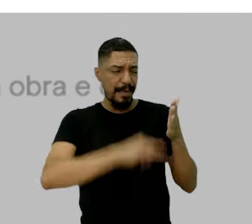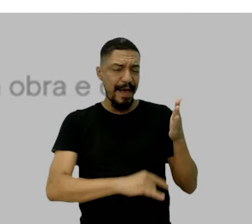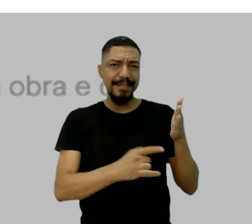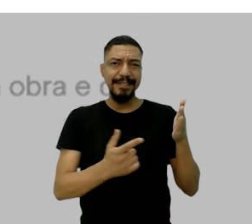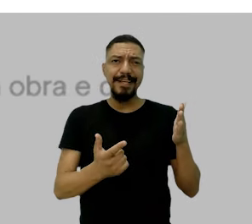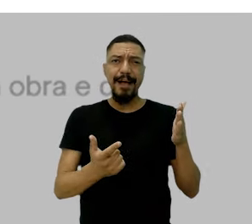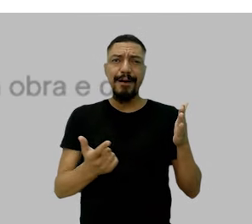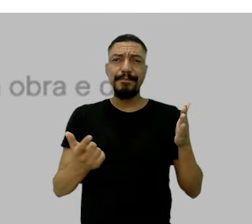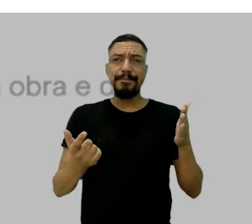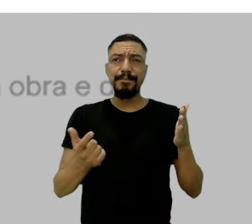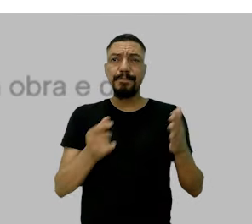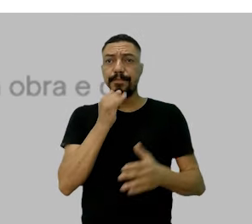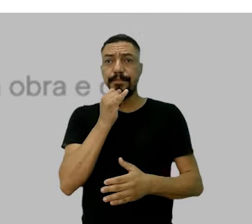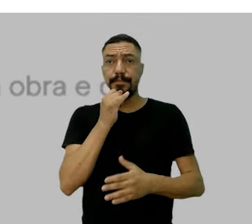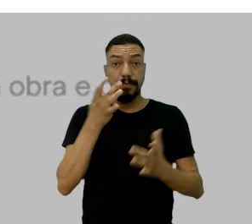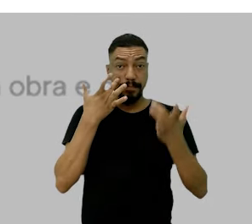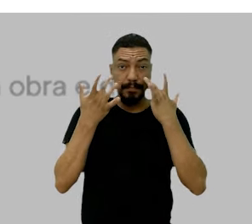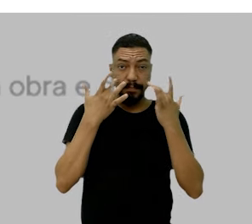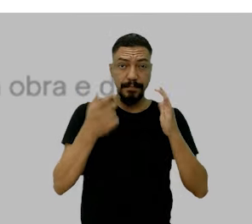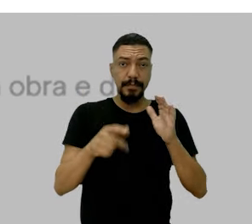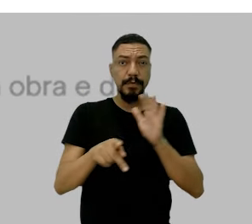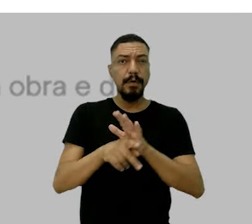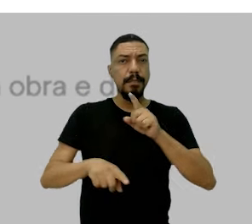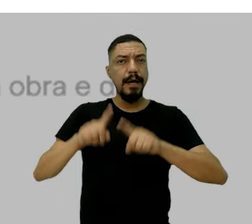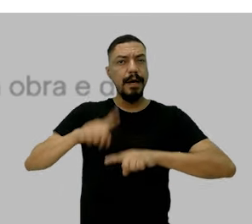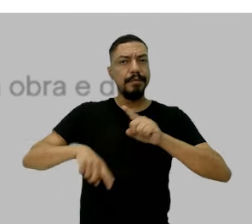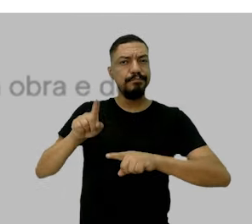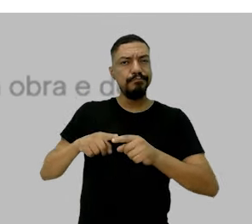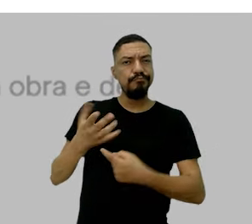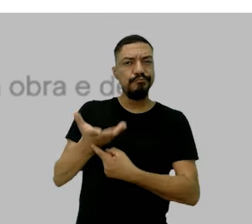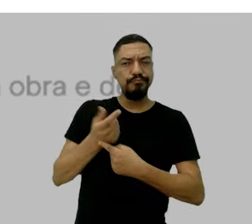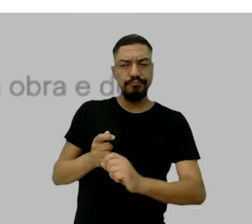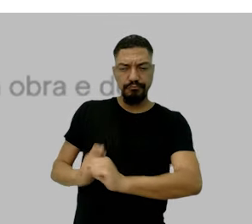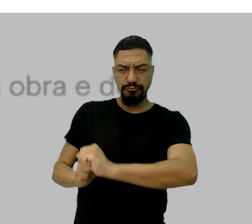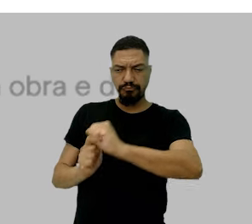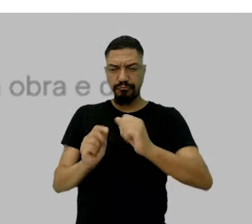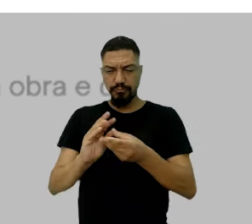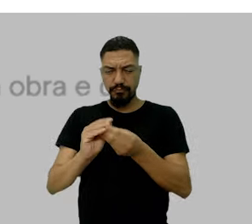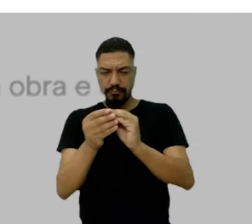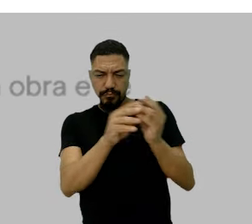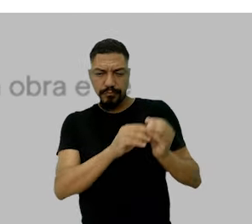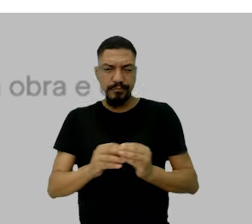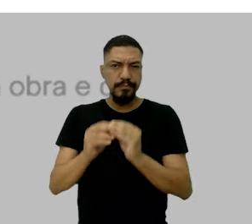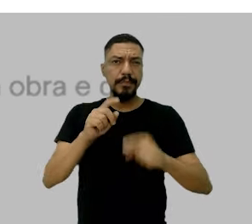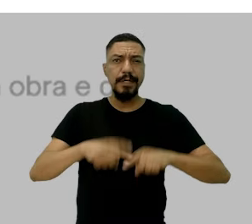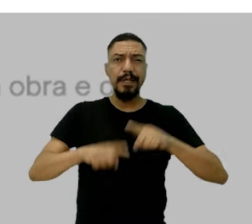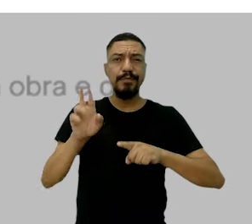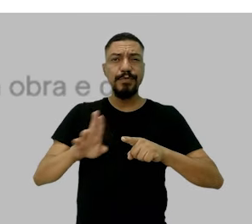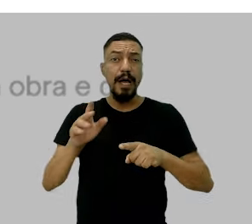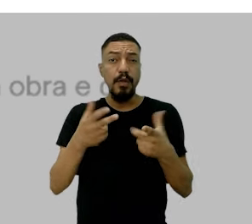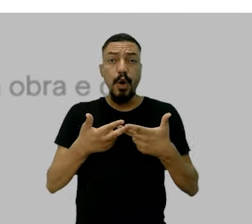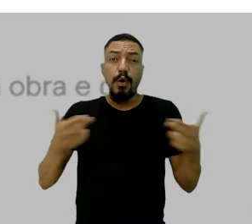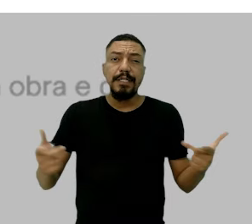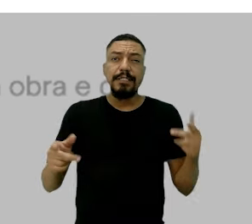teatro. No caso de uma peça de artesanato, também os materiais, o descritivo daquela obra, enfim, coisas